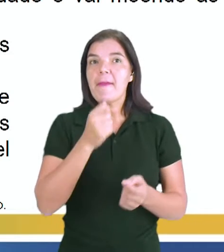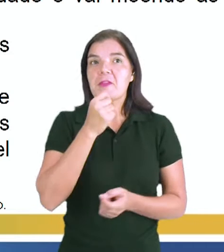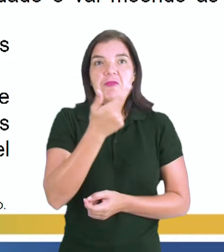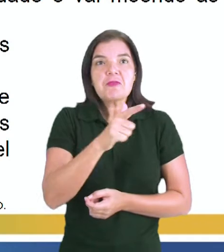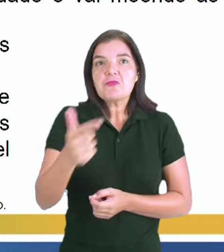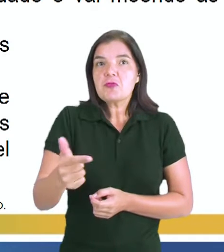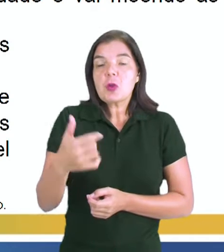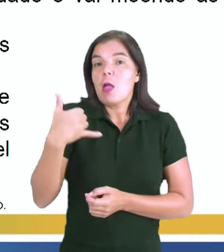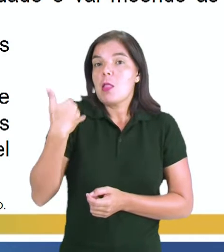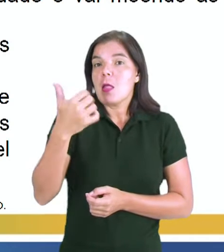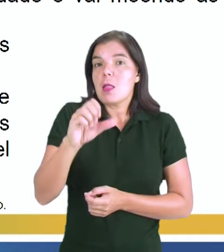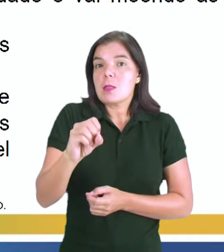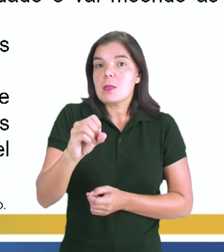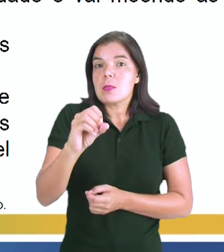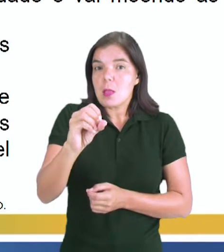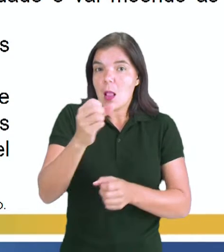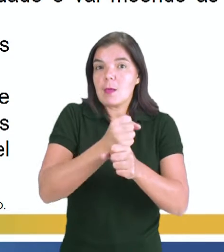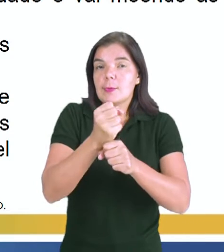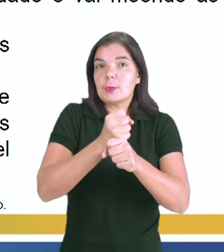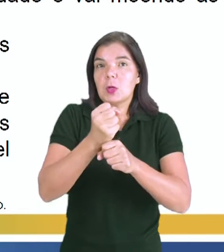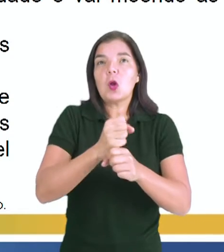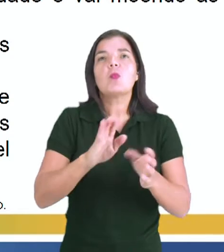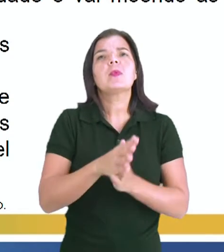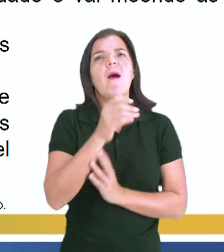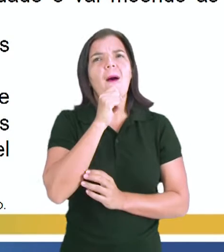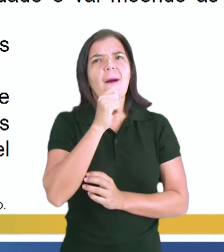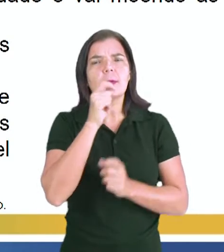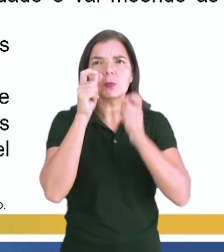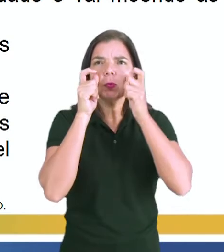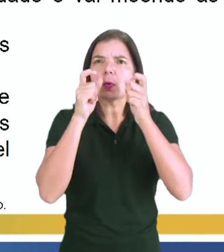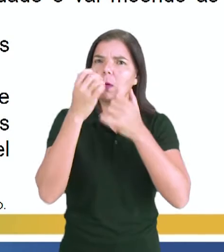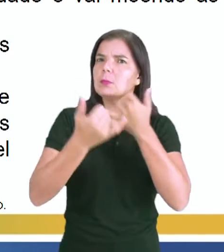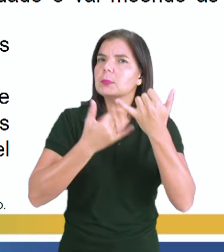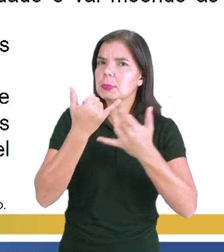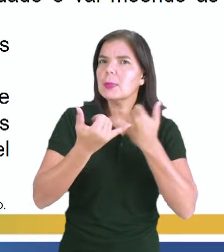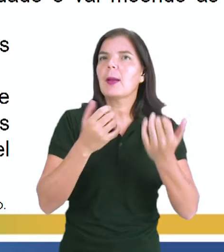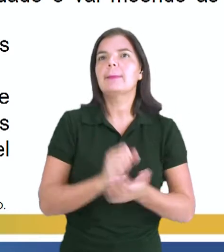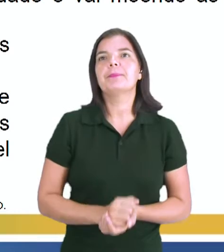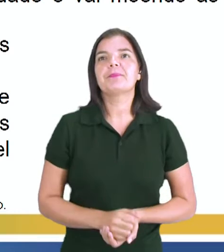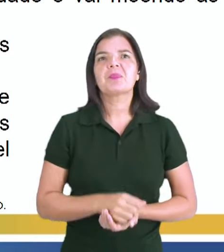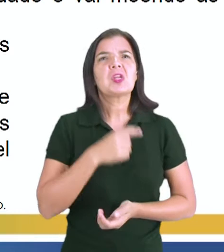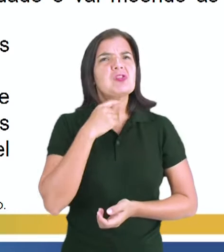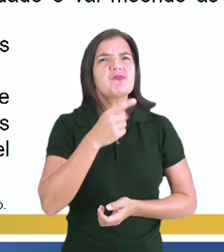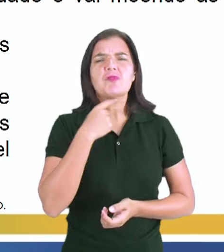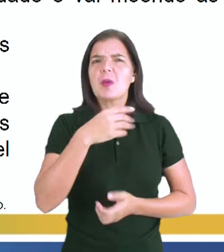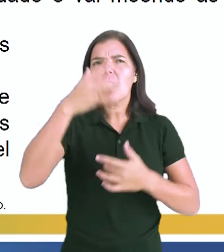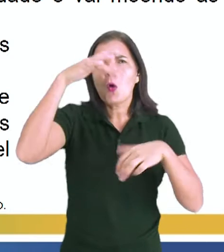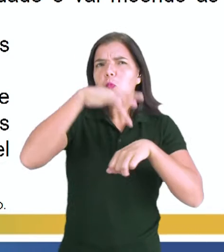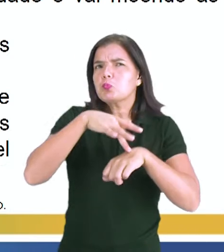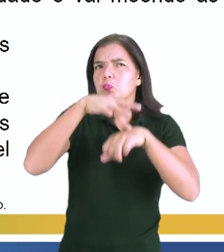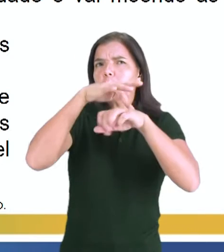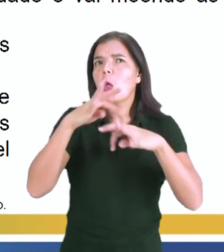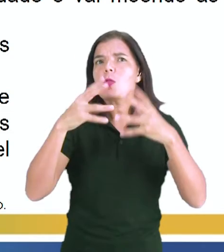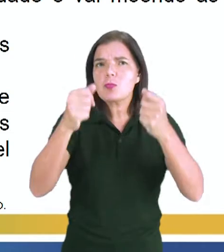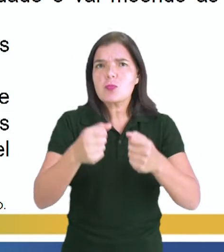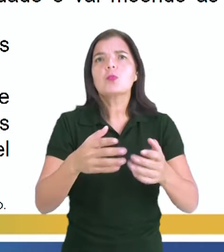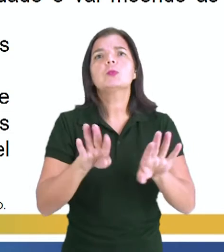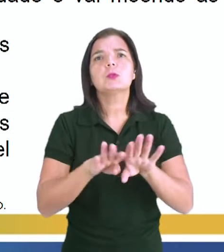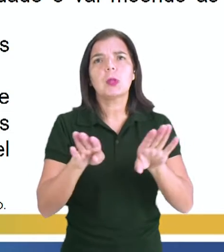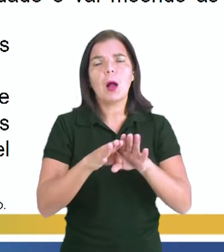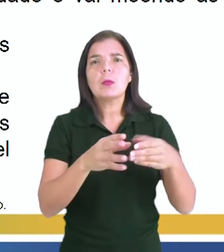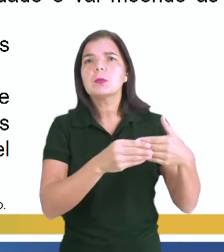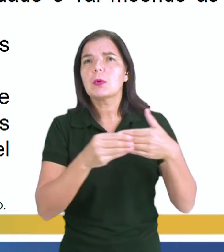haviam completado 10 anos de idade e estavam interessados em brincar. Ninguém era culpado. Todo mundo estava